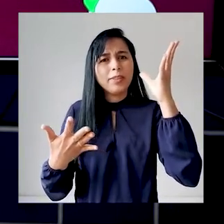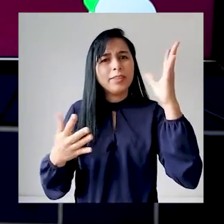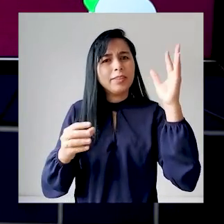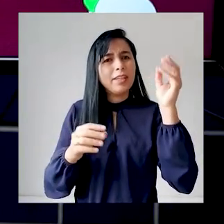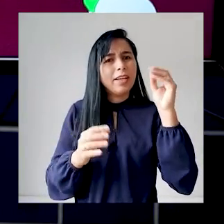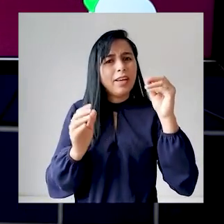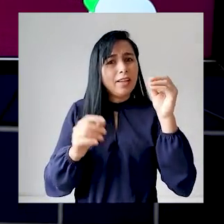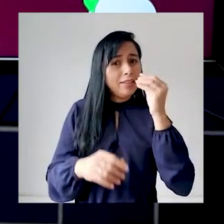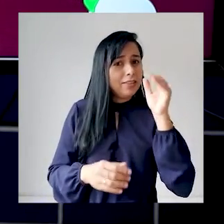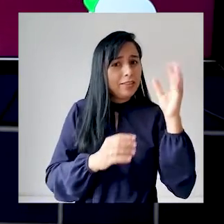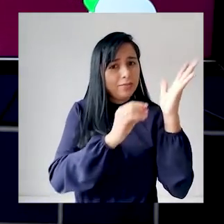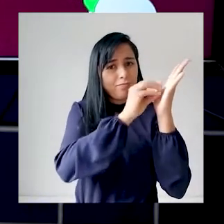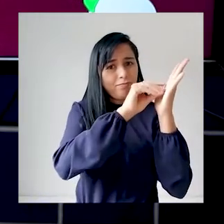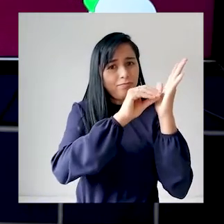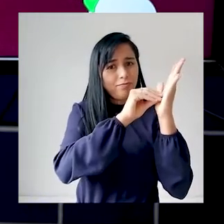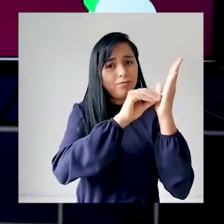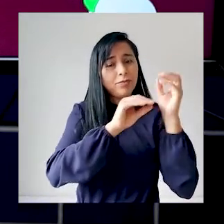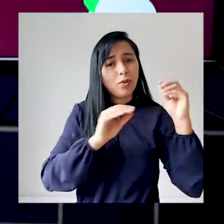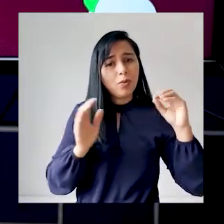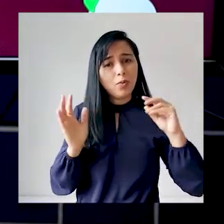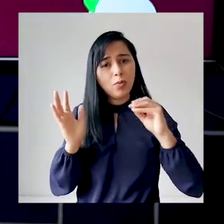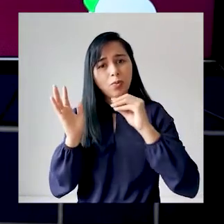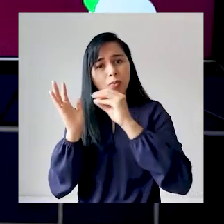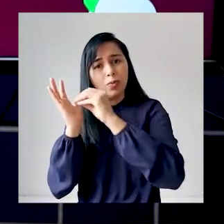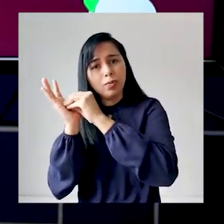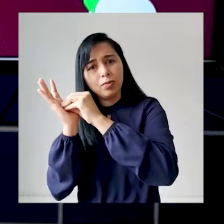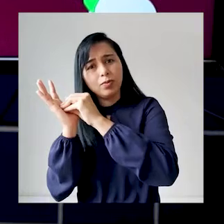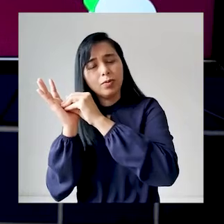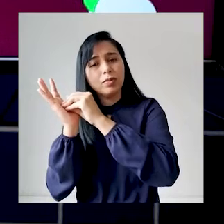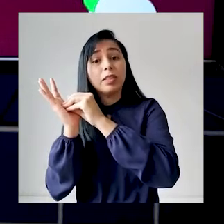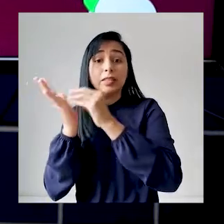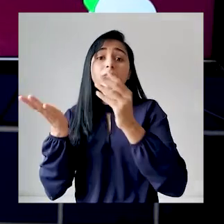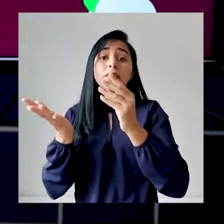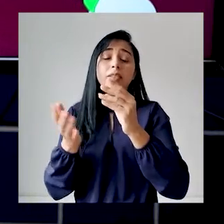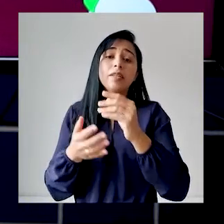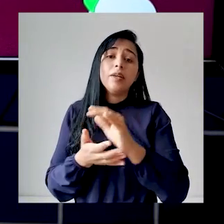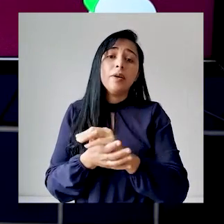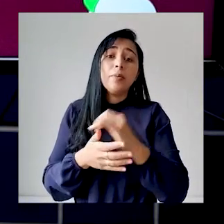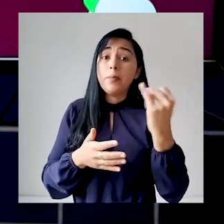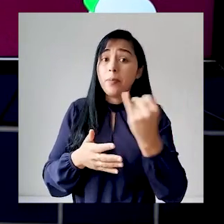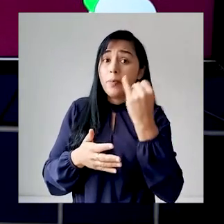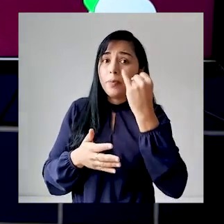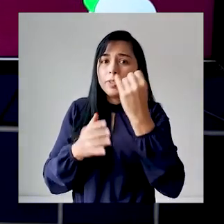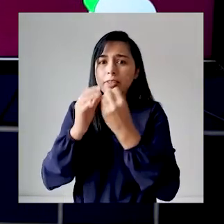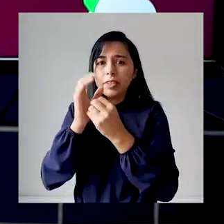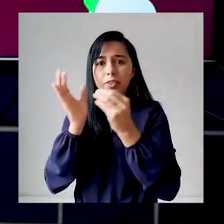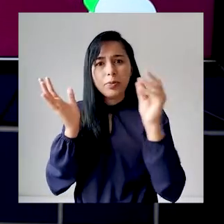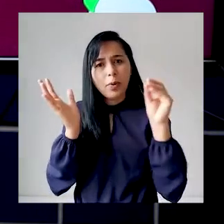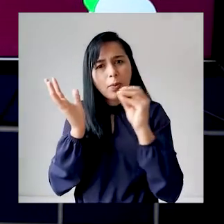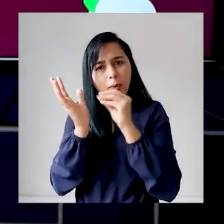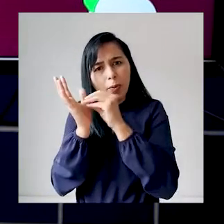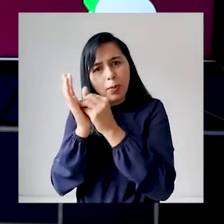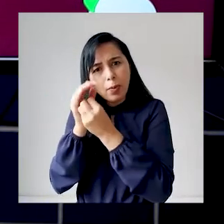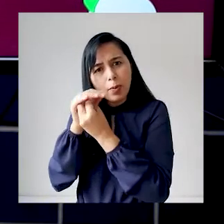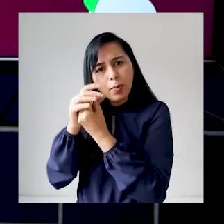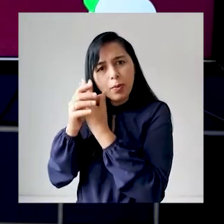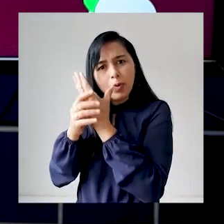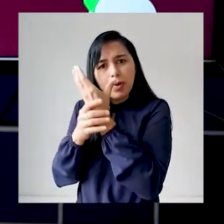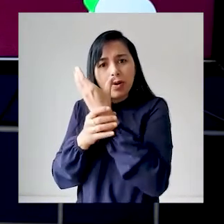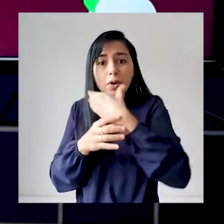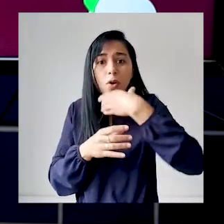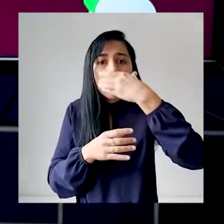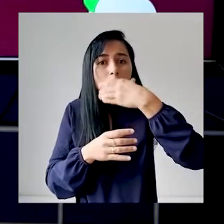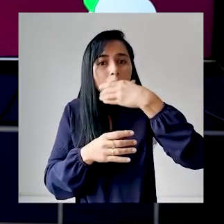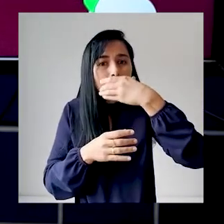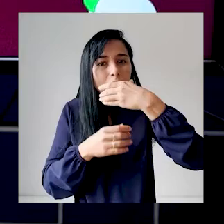haja fecundação dos gametas, formando o fruto. Dentro do fruto nós teremos